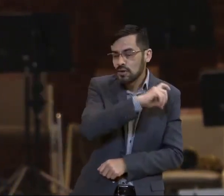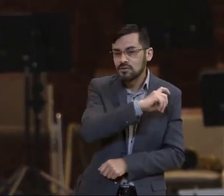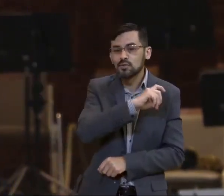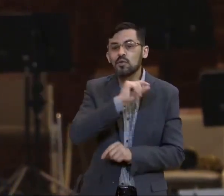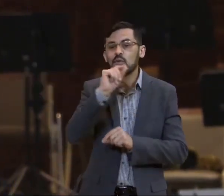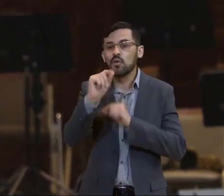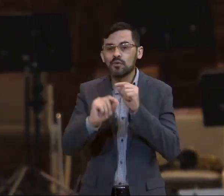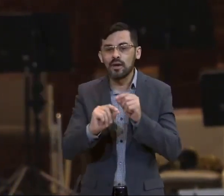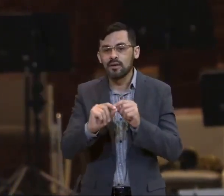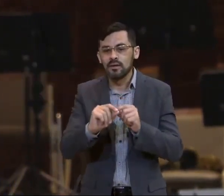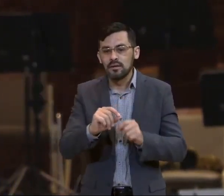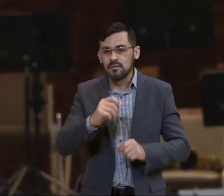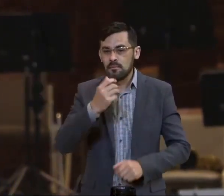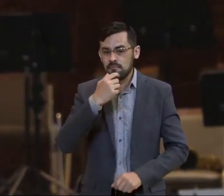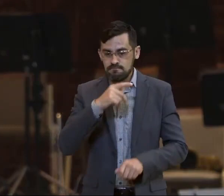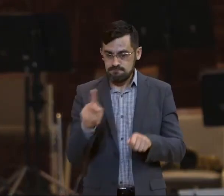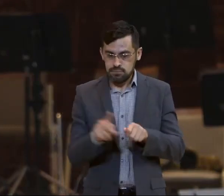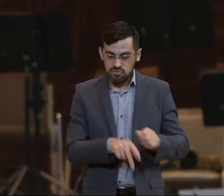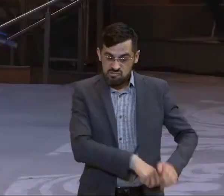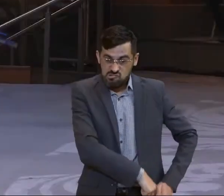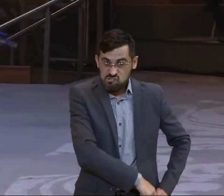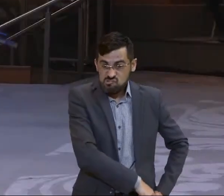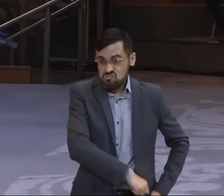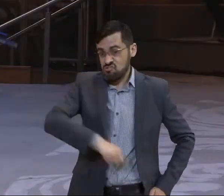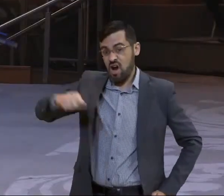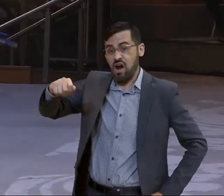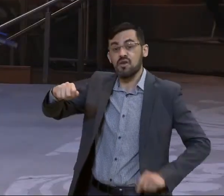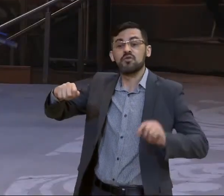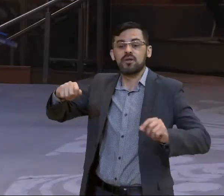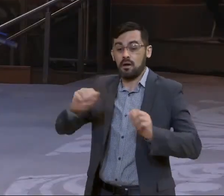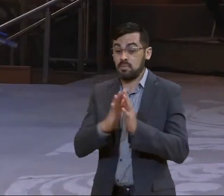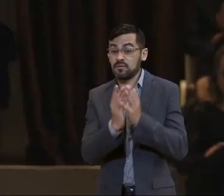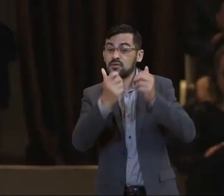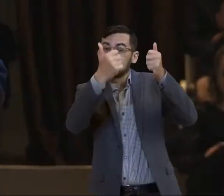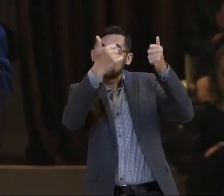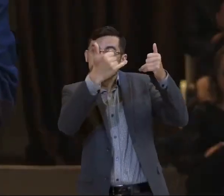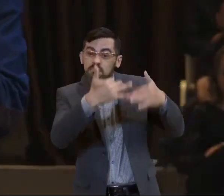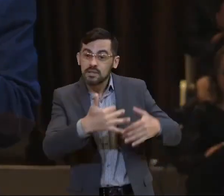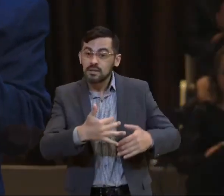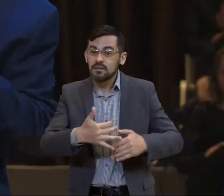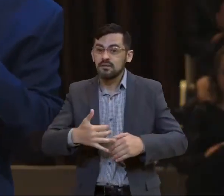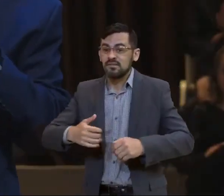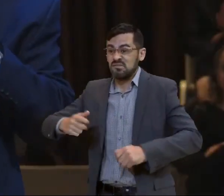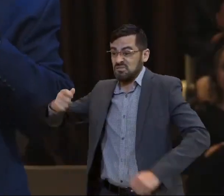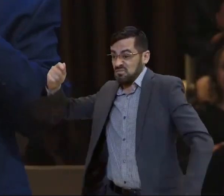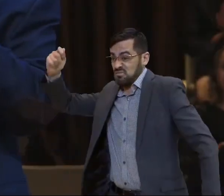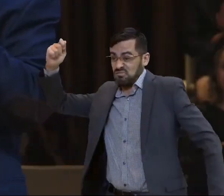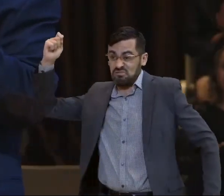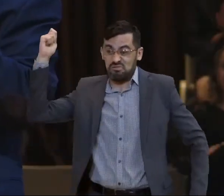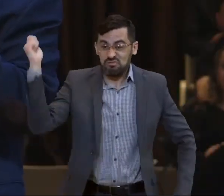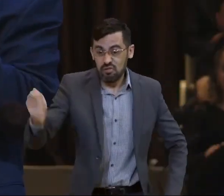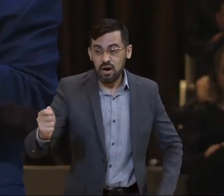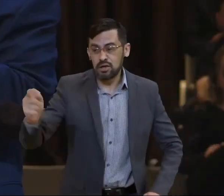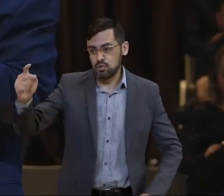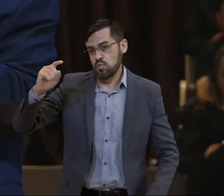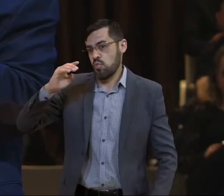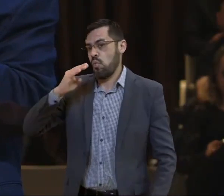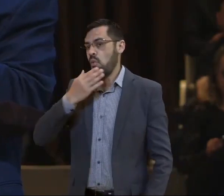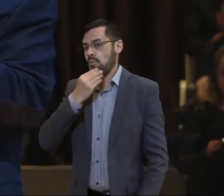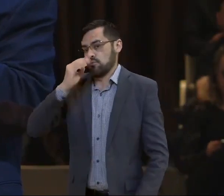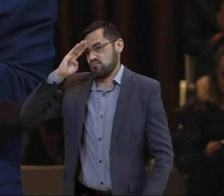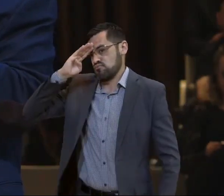ele saca a espada. E a Bíblia diz que ele vai e dá na cabeça de